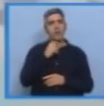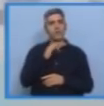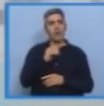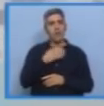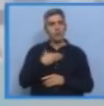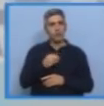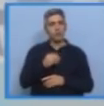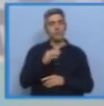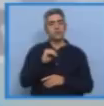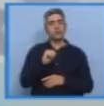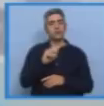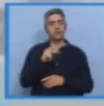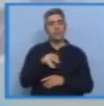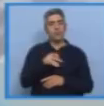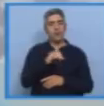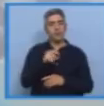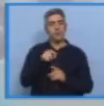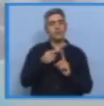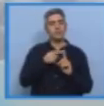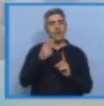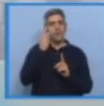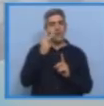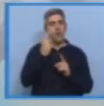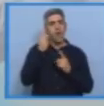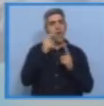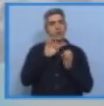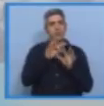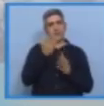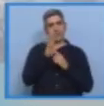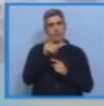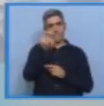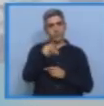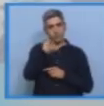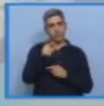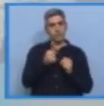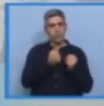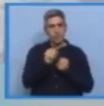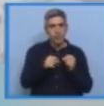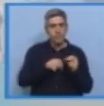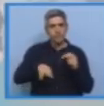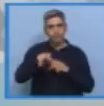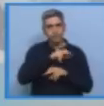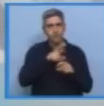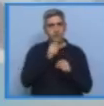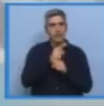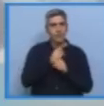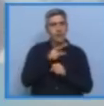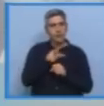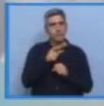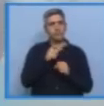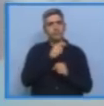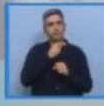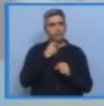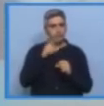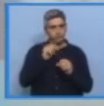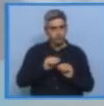Semana da Vida. Há alguém, como é o seu caso, que se movimenta e que exerce a sua missão de pastor